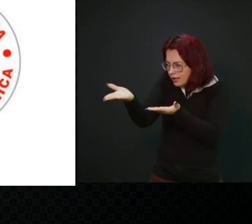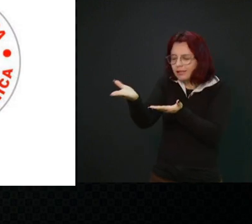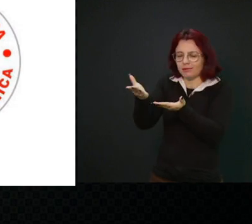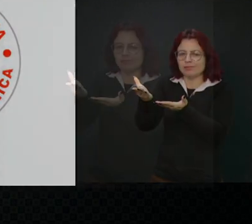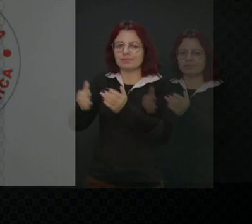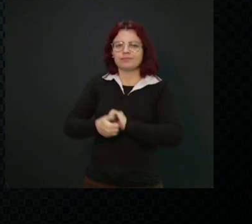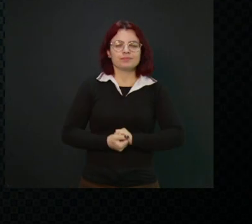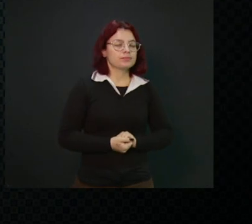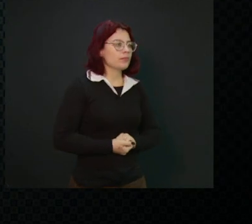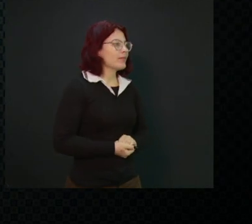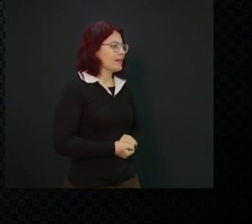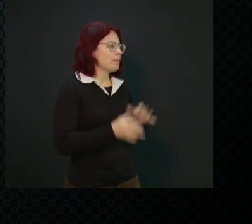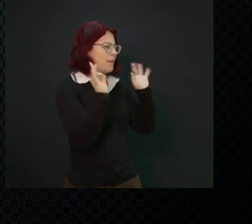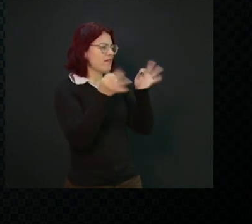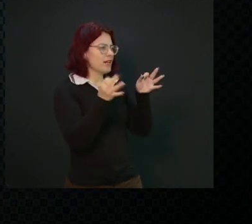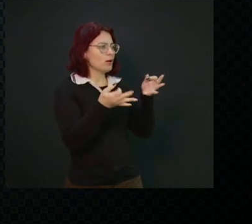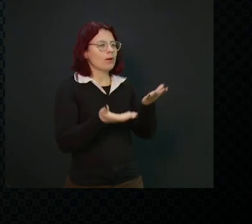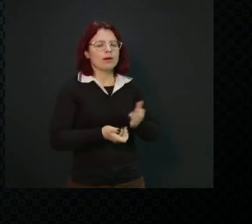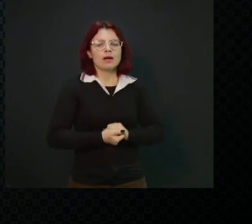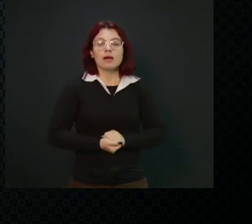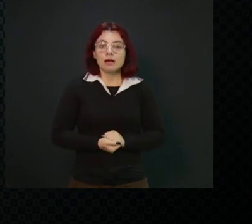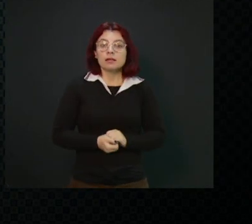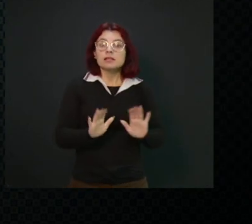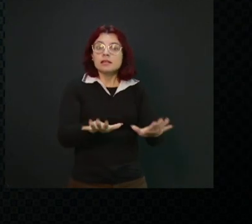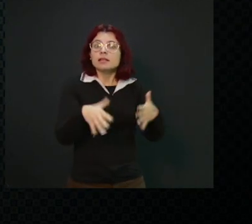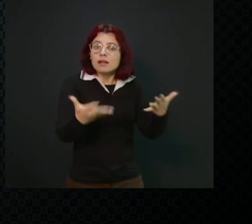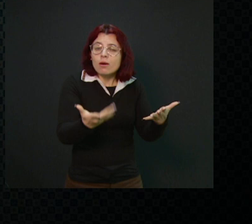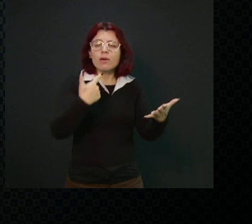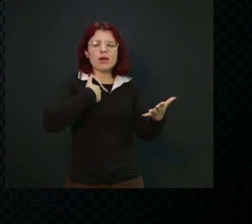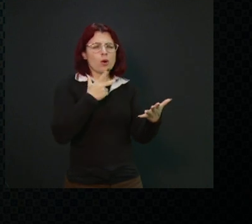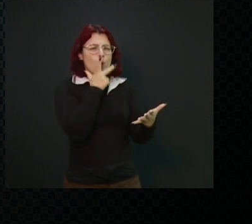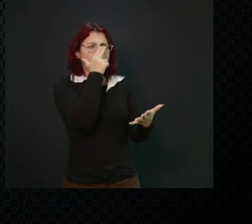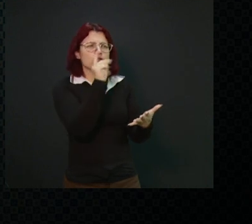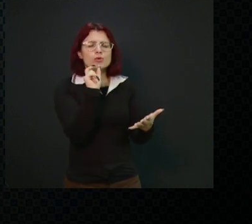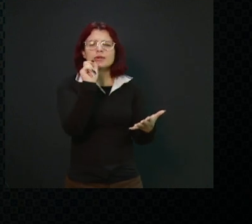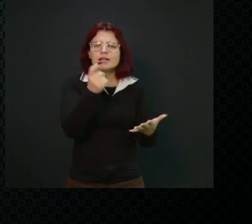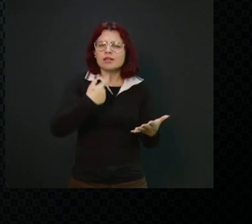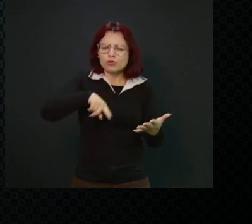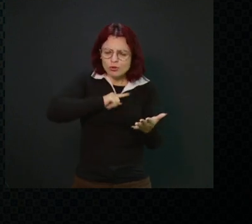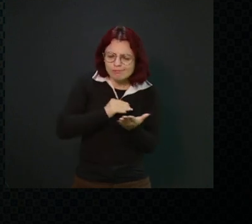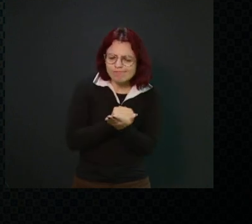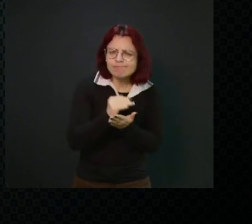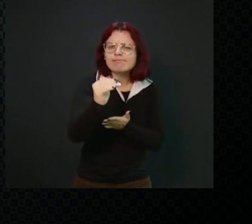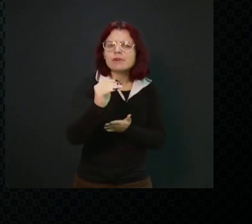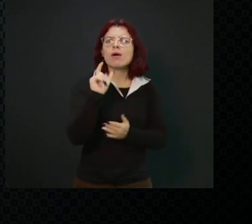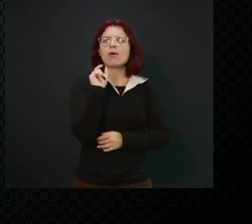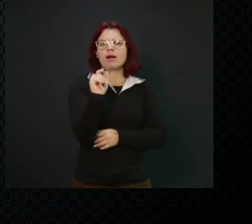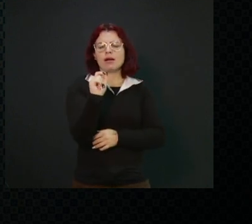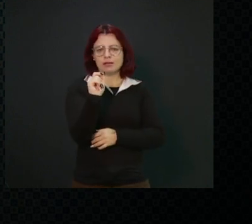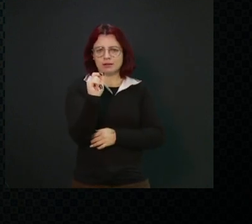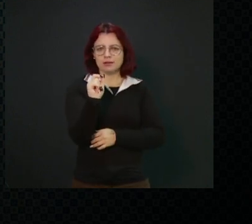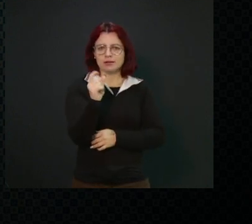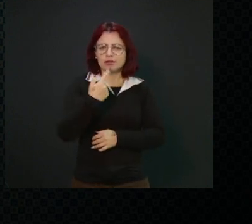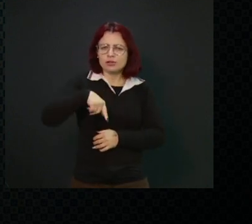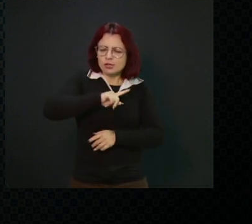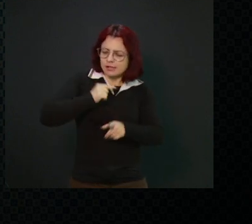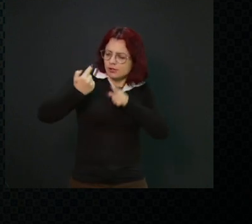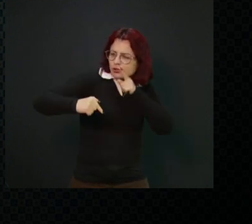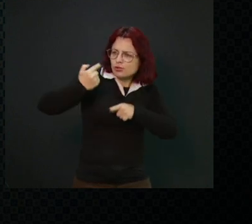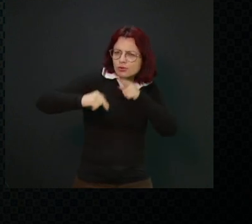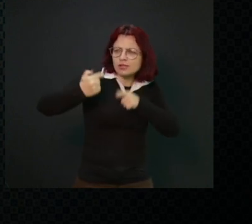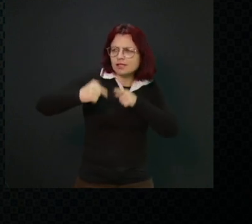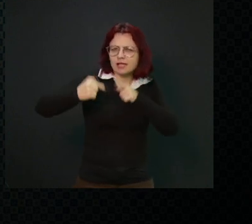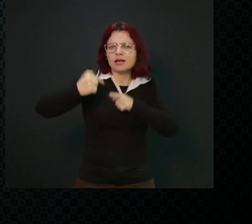professora. Perfeito. Então, acho que para darmos o pontapé inicial, né, na nossa discussão